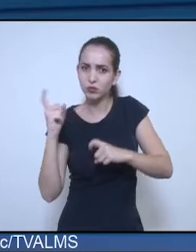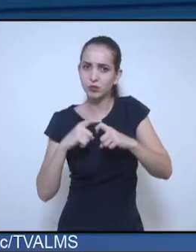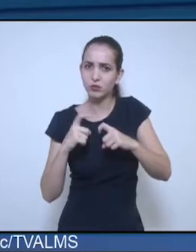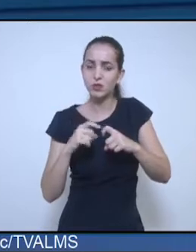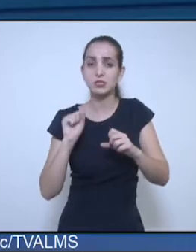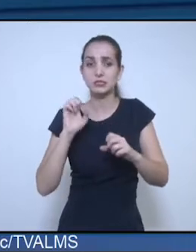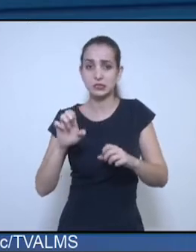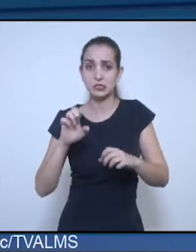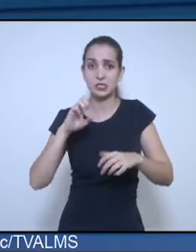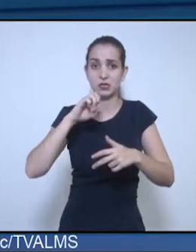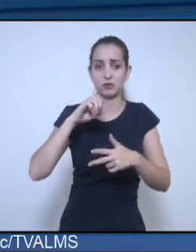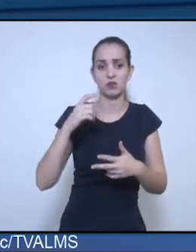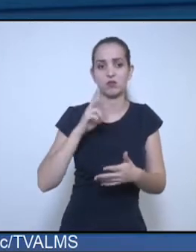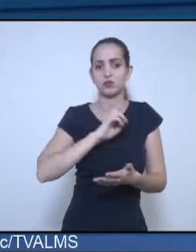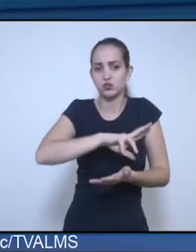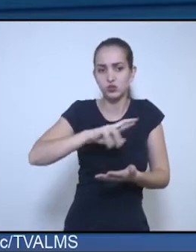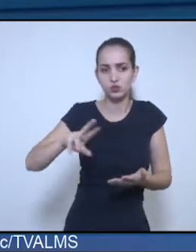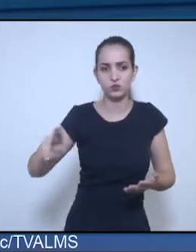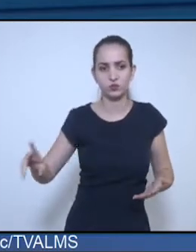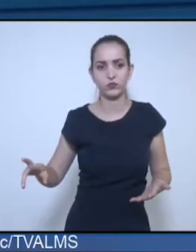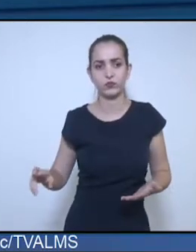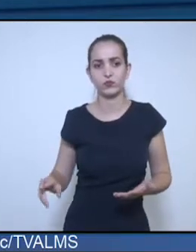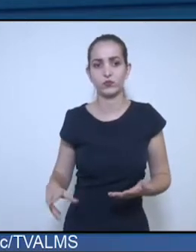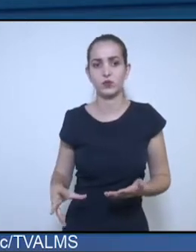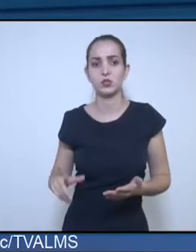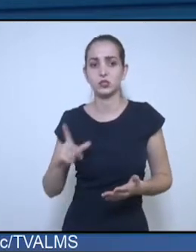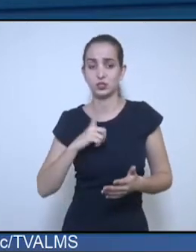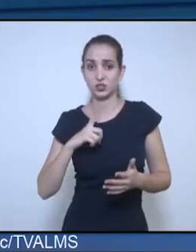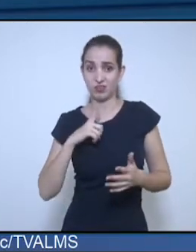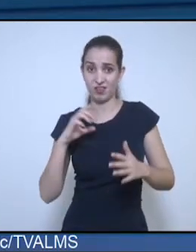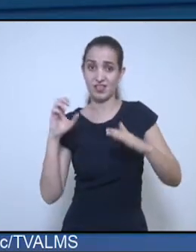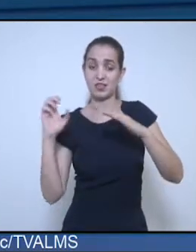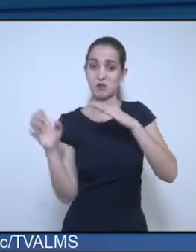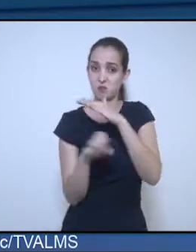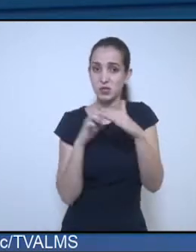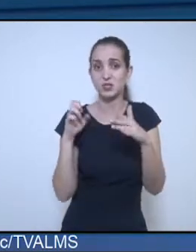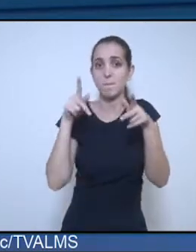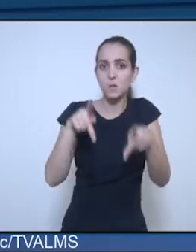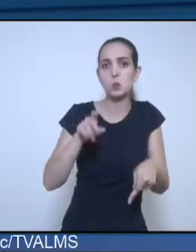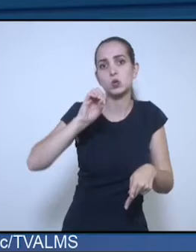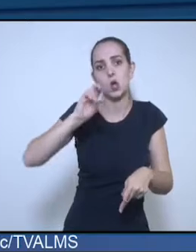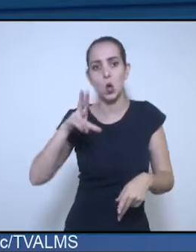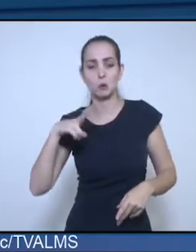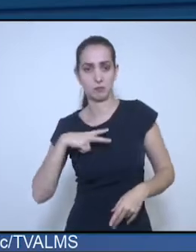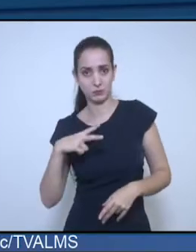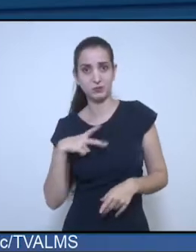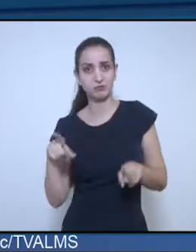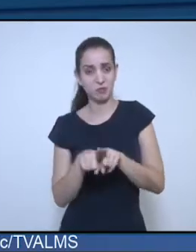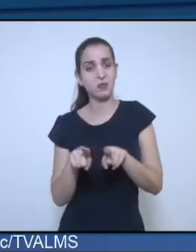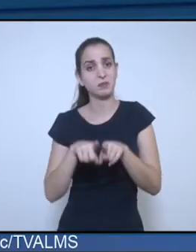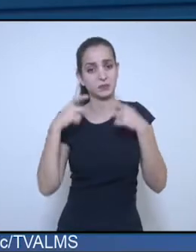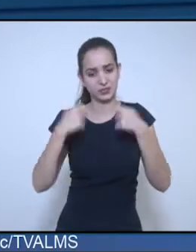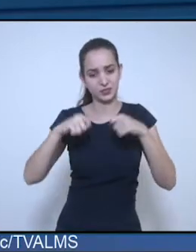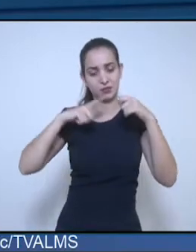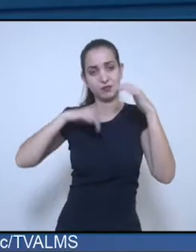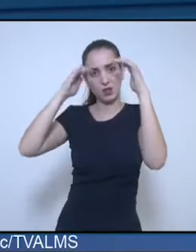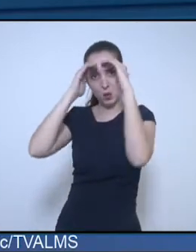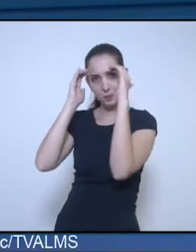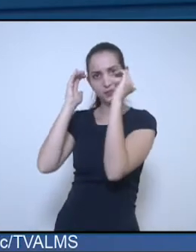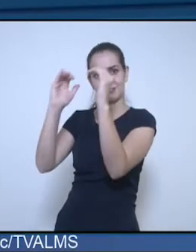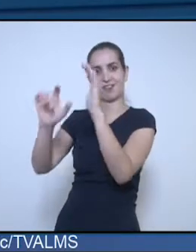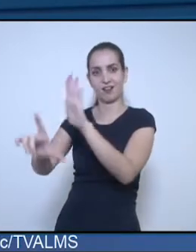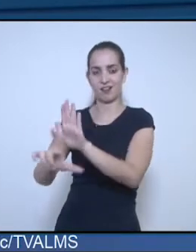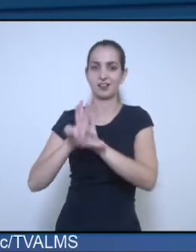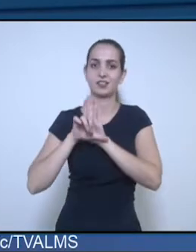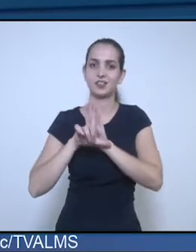e privados, que algumas leis indicam, inclusive os órgãos privados, estão respeitando as leis, porque aqui tem uma terra de